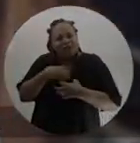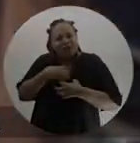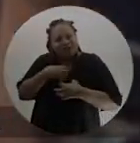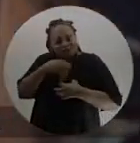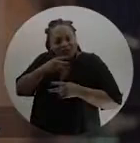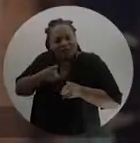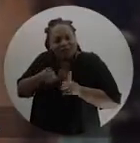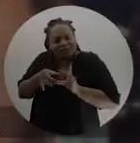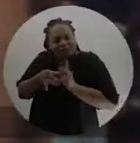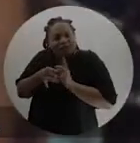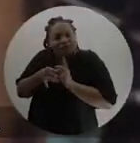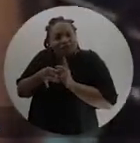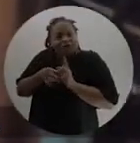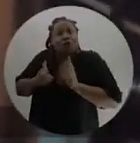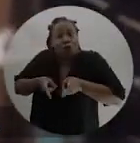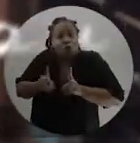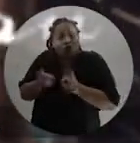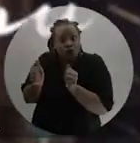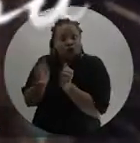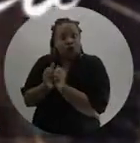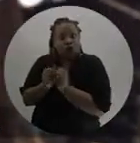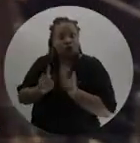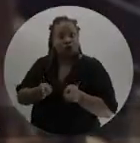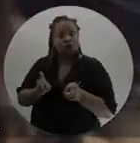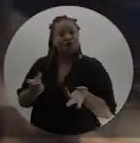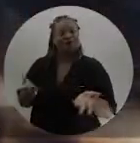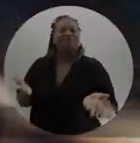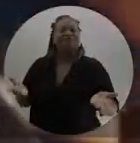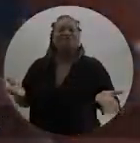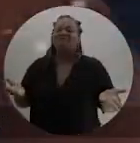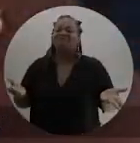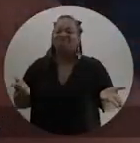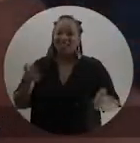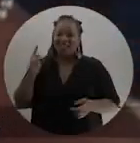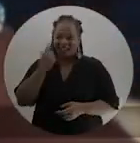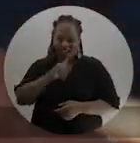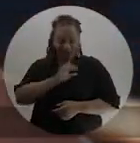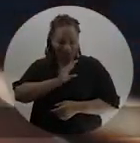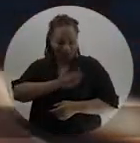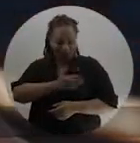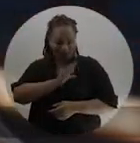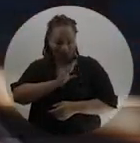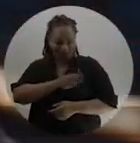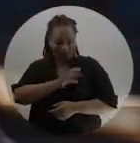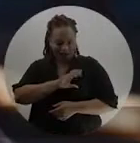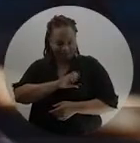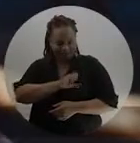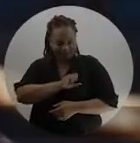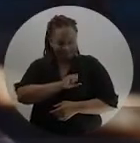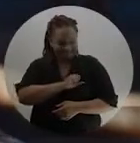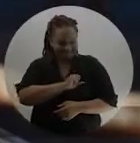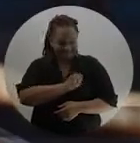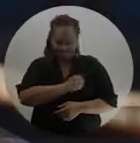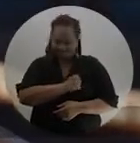de sentir ele presente é continuar o que ele começou. Quem ganhou o coração da